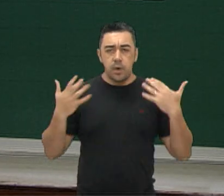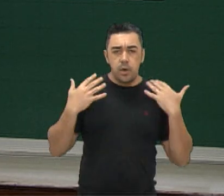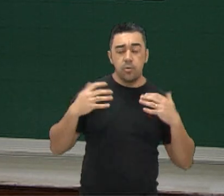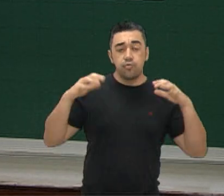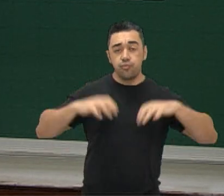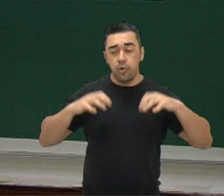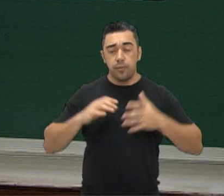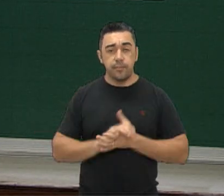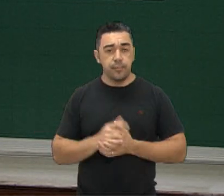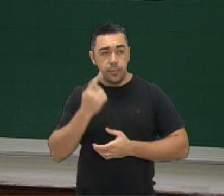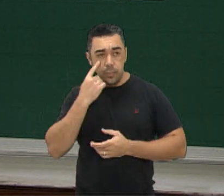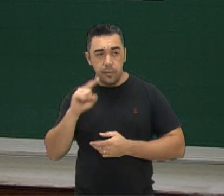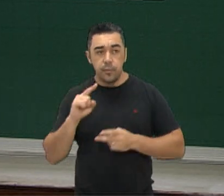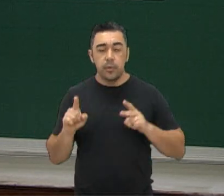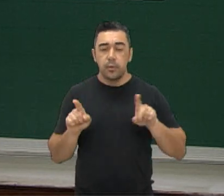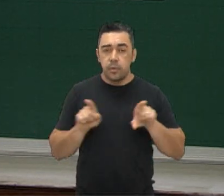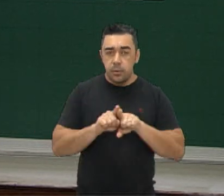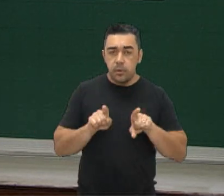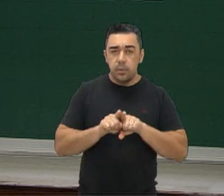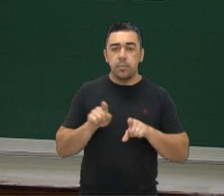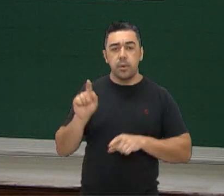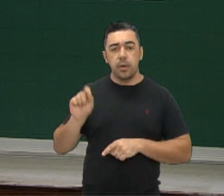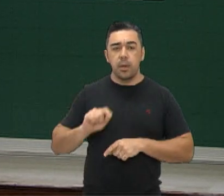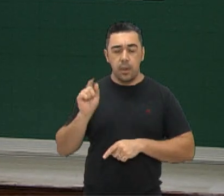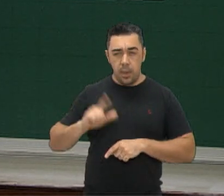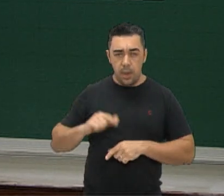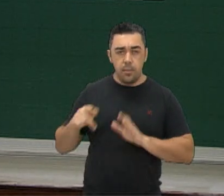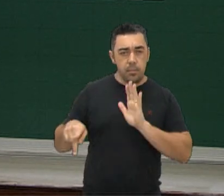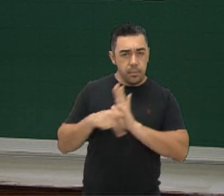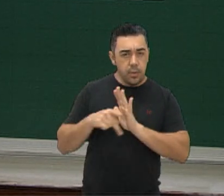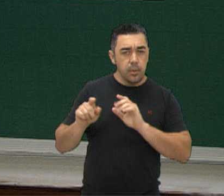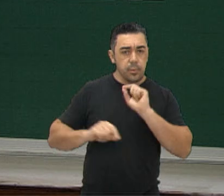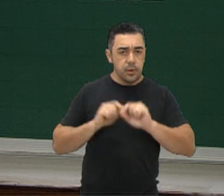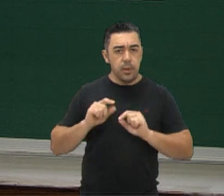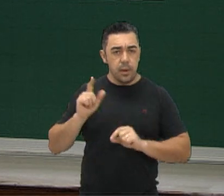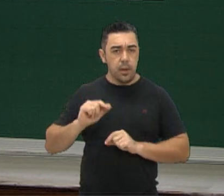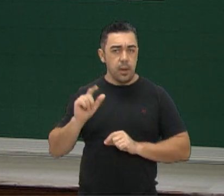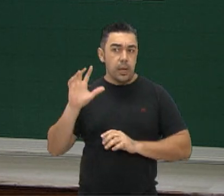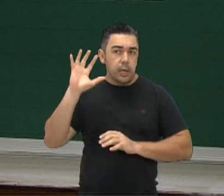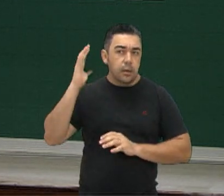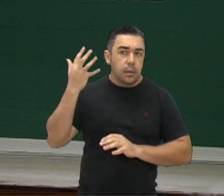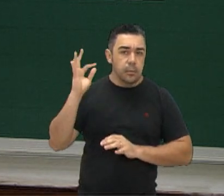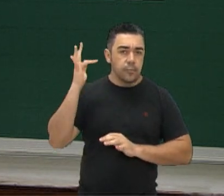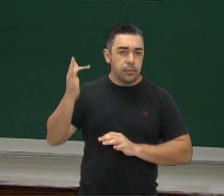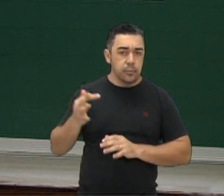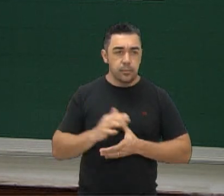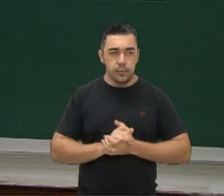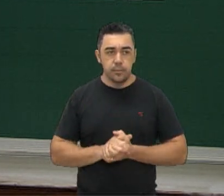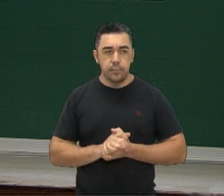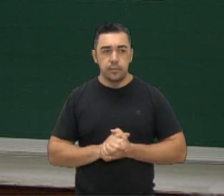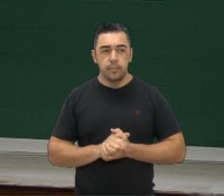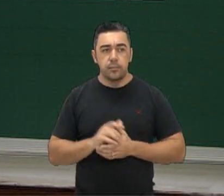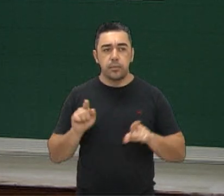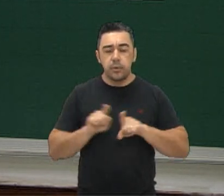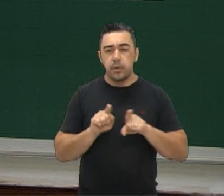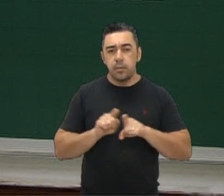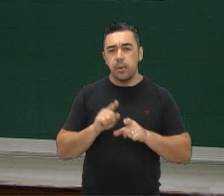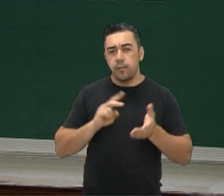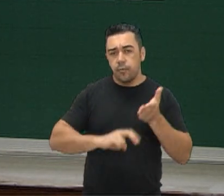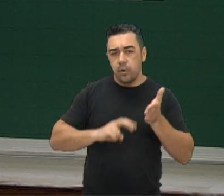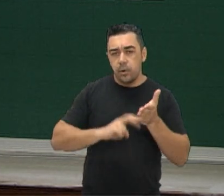Vimos um pouquinho sobre as expressões meteorológicas, as expressões meteorológicas, né? E algumas locuções